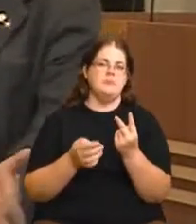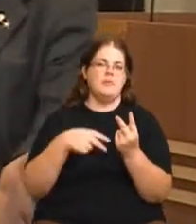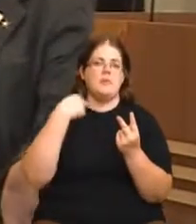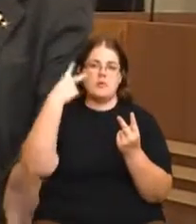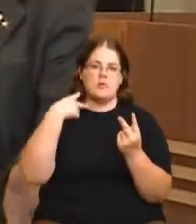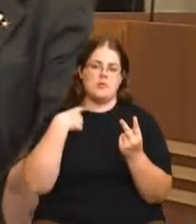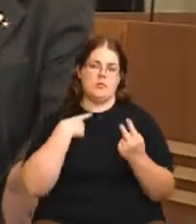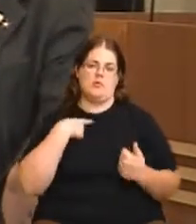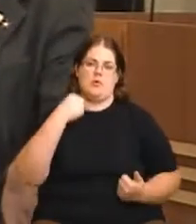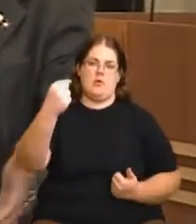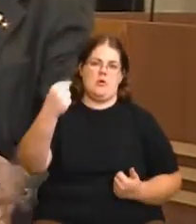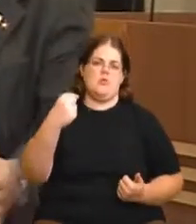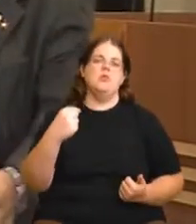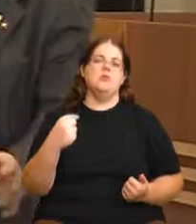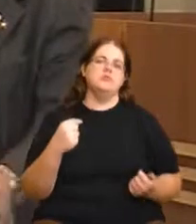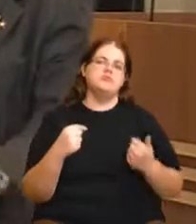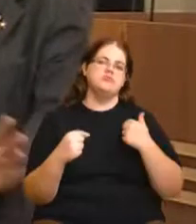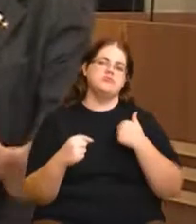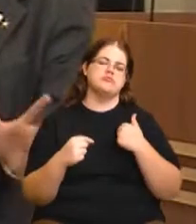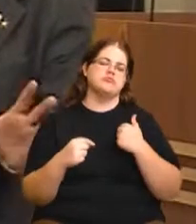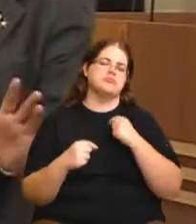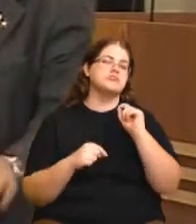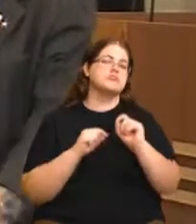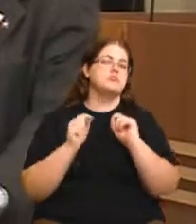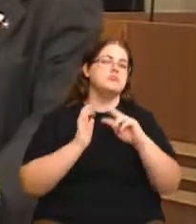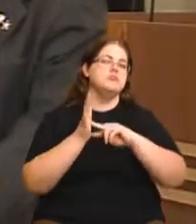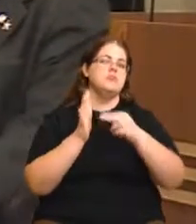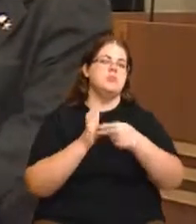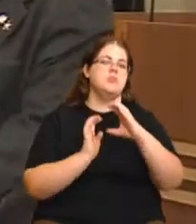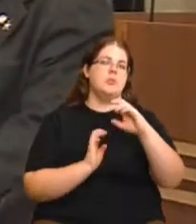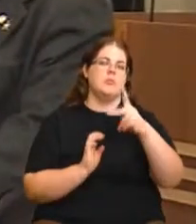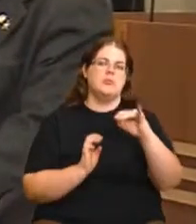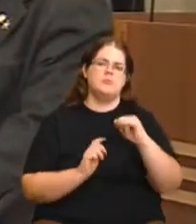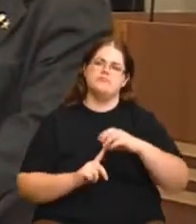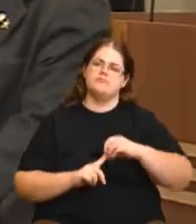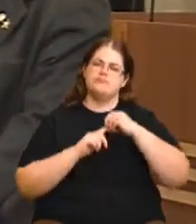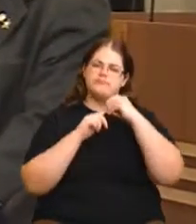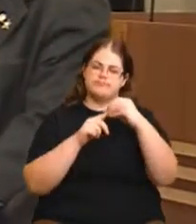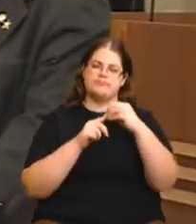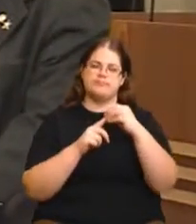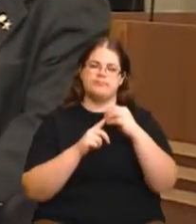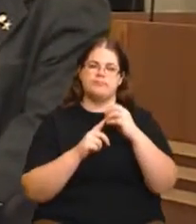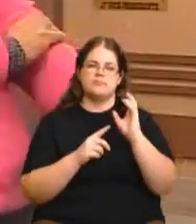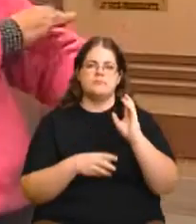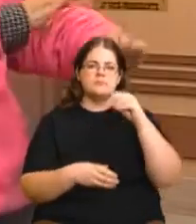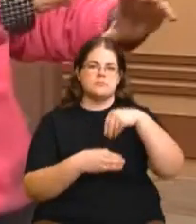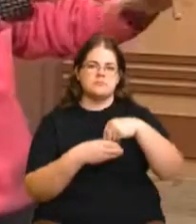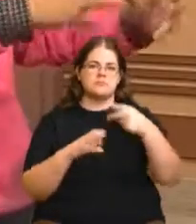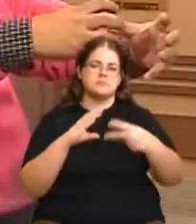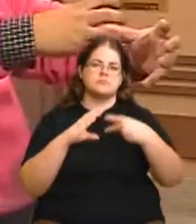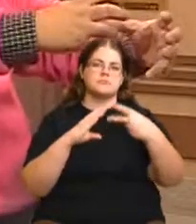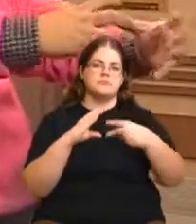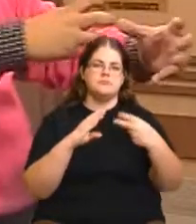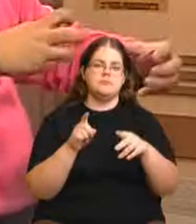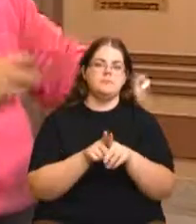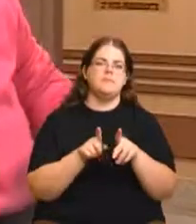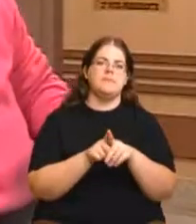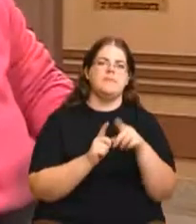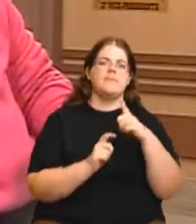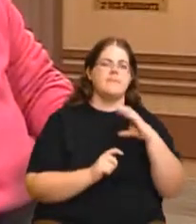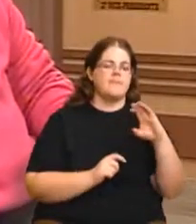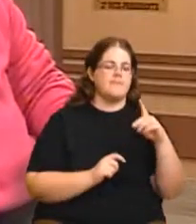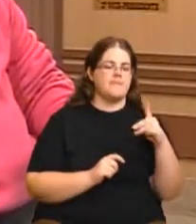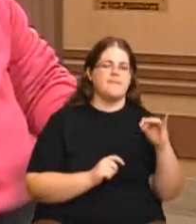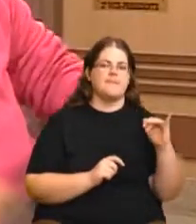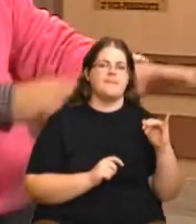Então, para mim é importante e a CPI tem um papel fundamental na Câmara. Qual é a avaliação em relação à primeira CPI, a CPI da Saúde, que foi justamente do primeiro ano do